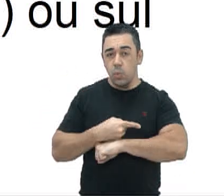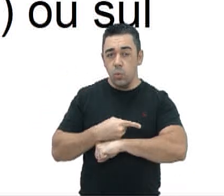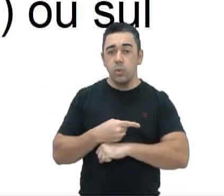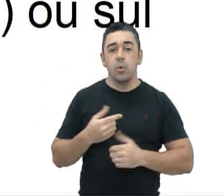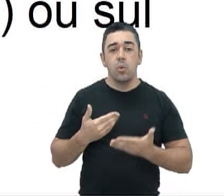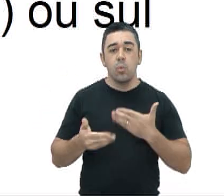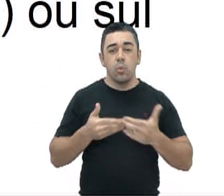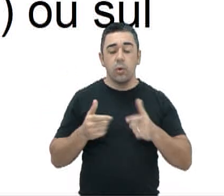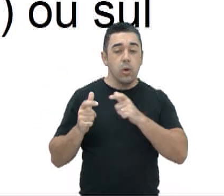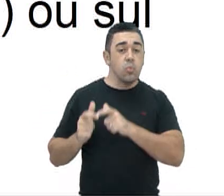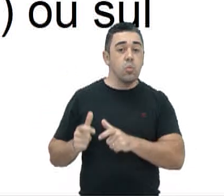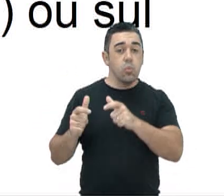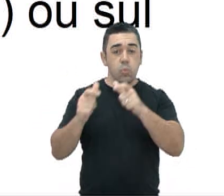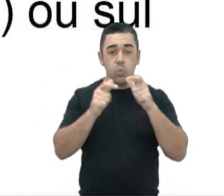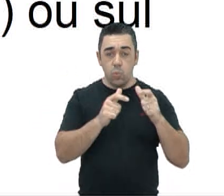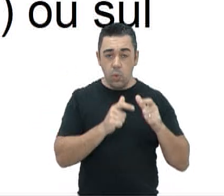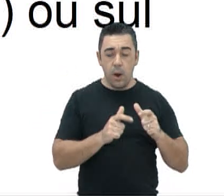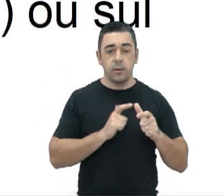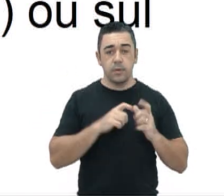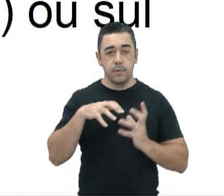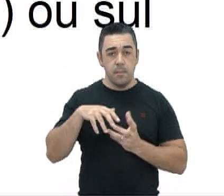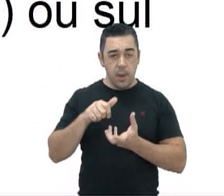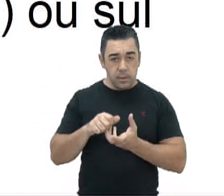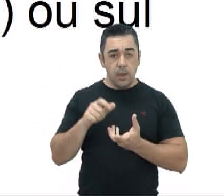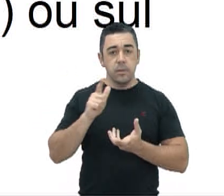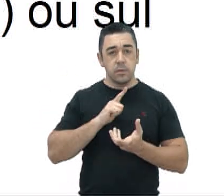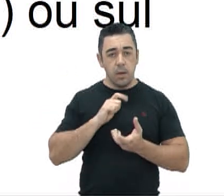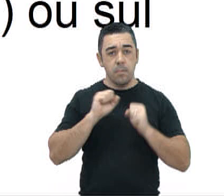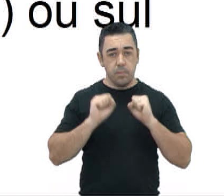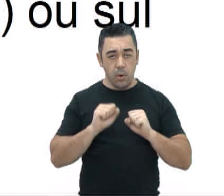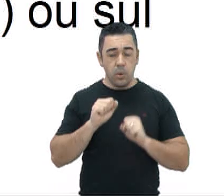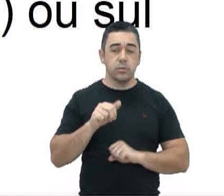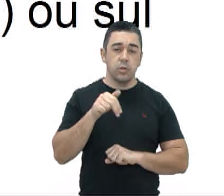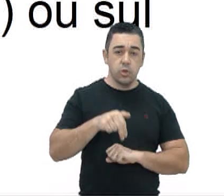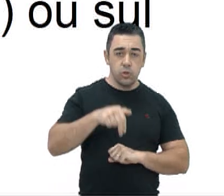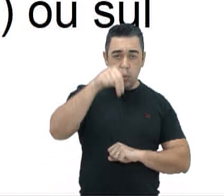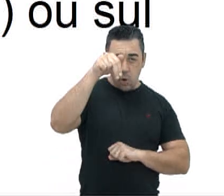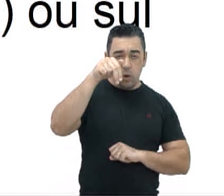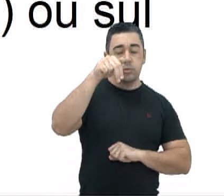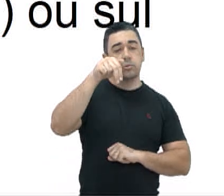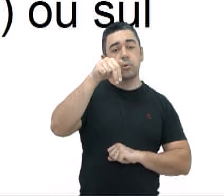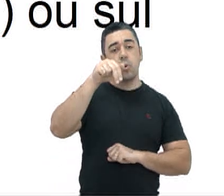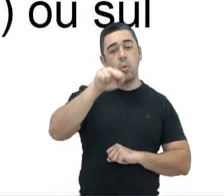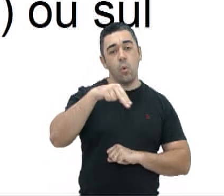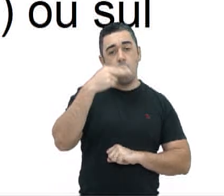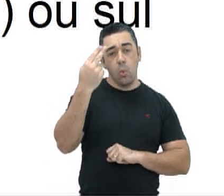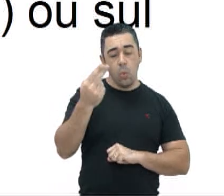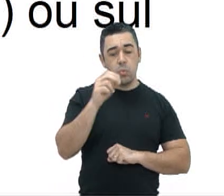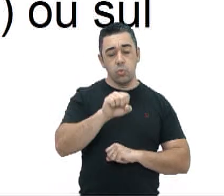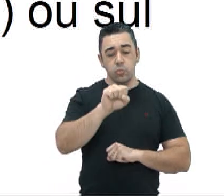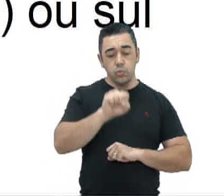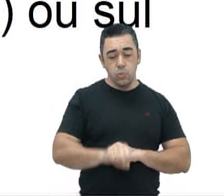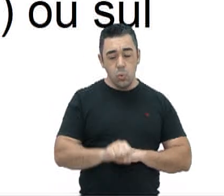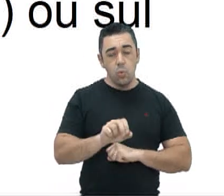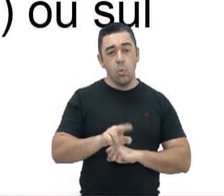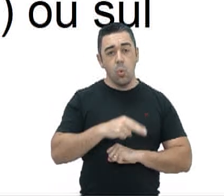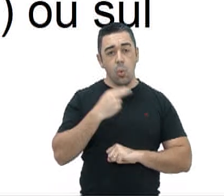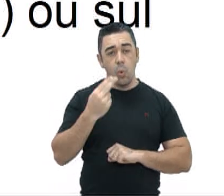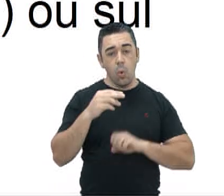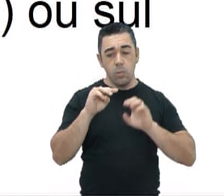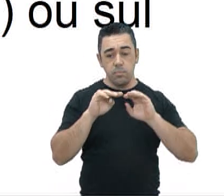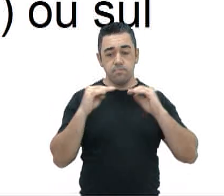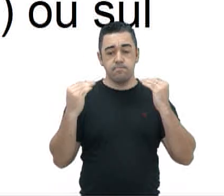da superfície terrestre. E as latitudes podem ser norte ou setentrional, ou ainda sul e meridional. Então